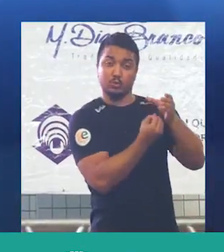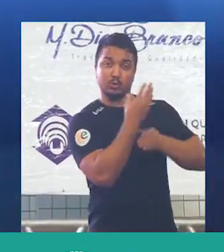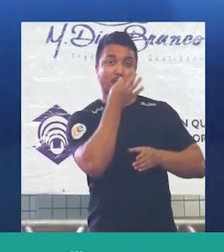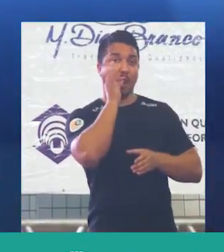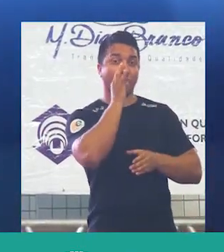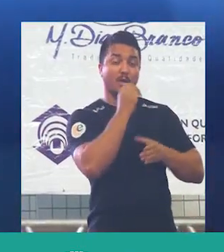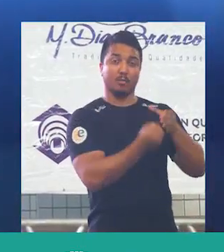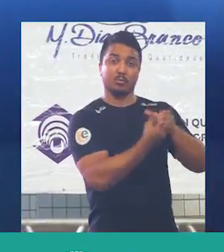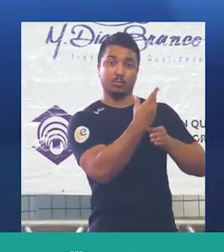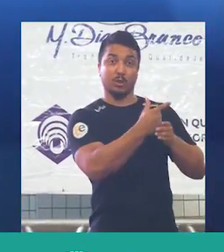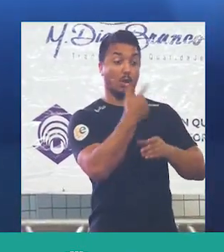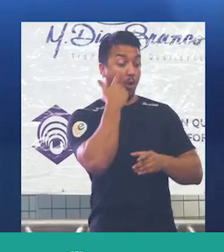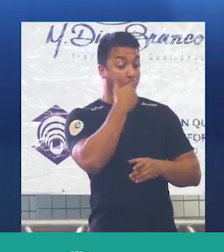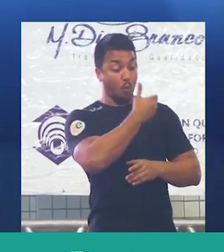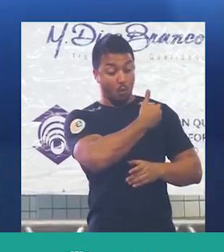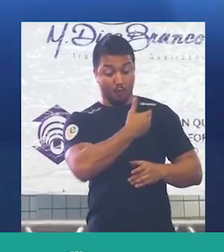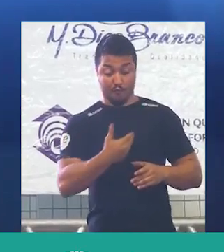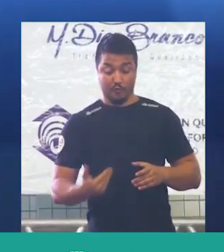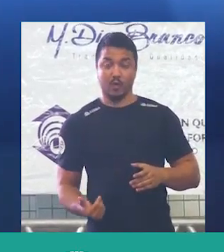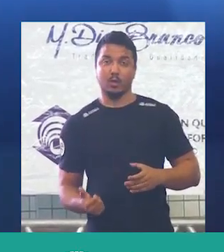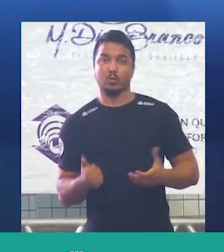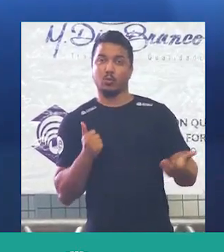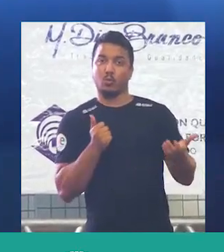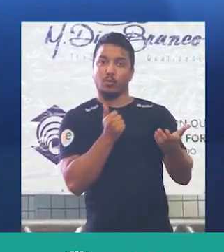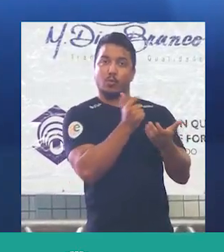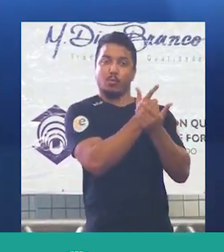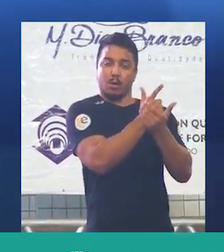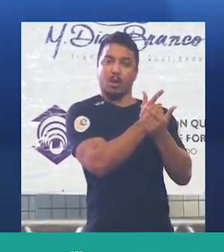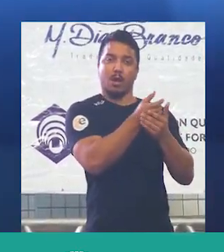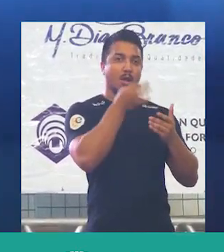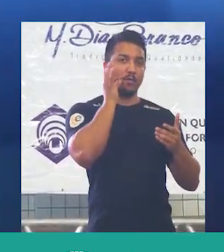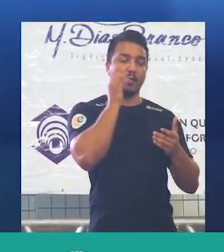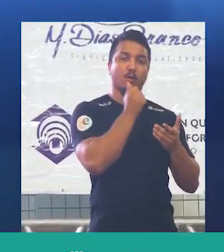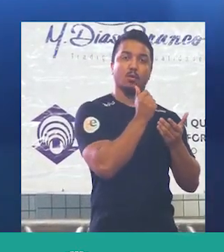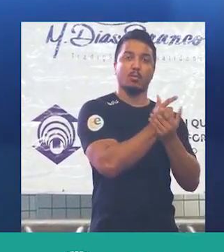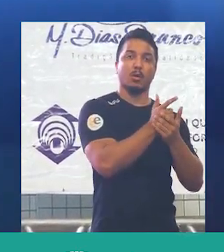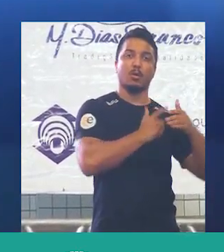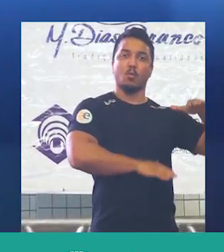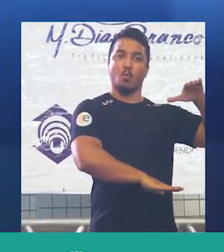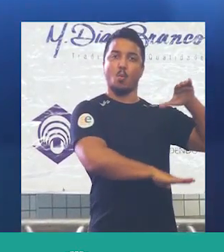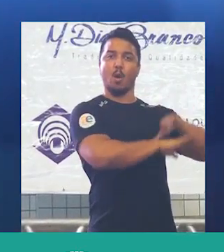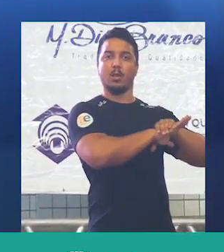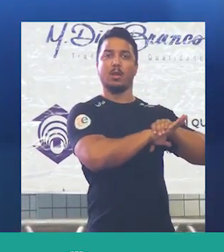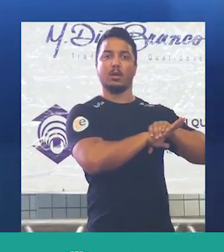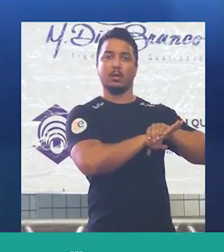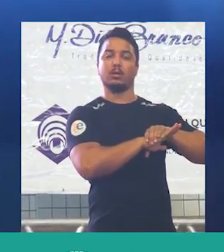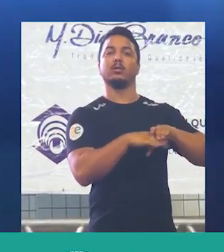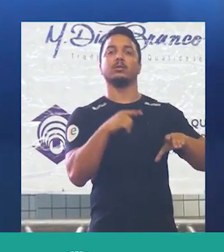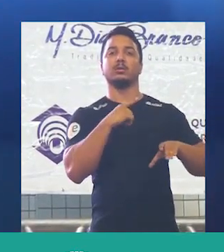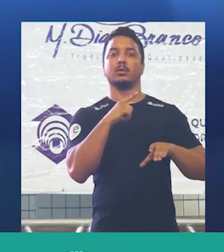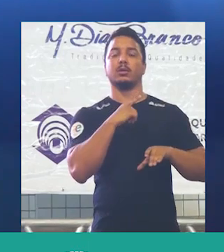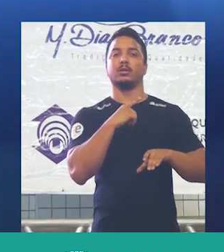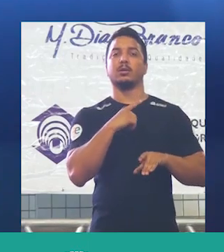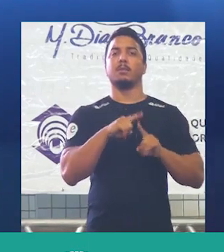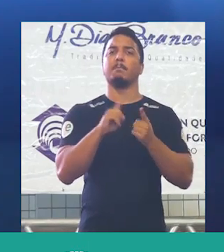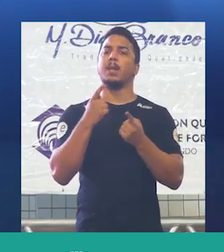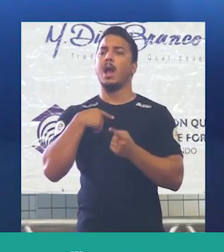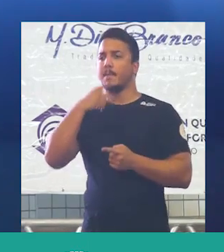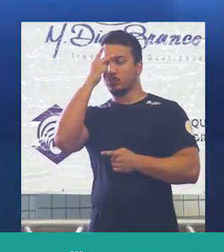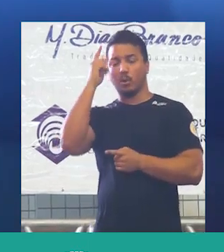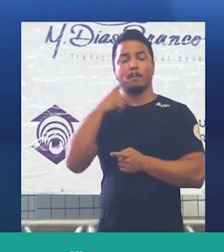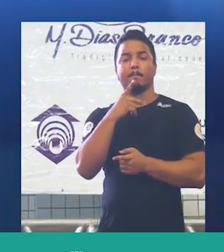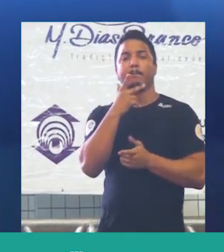mercado, o governo comprava o excedente de café e estocava. Aí, se o